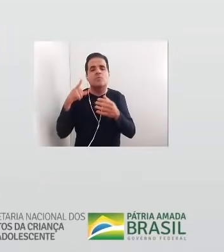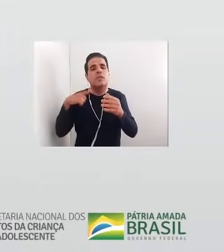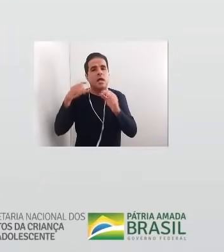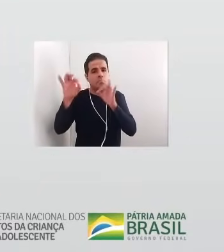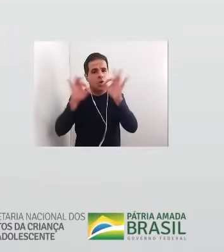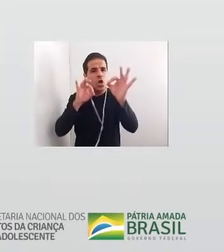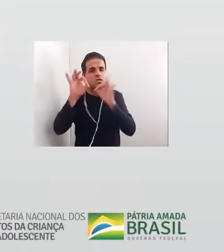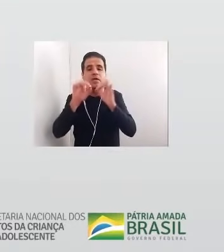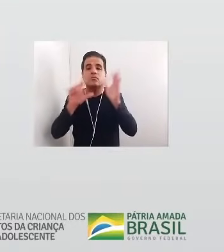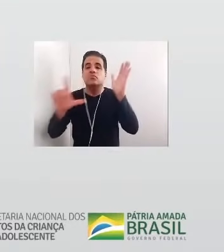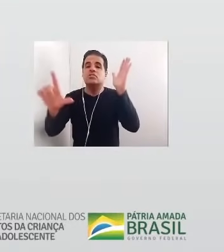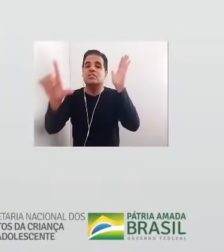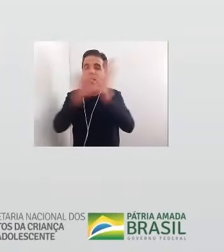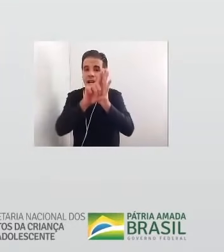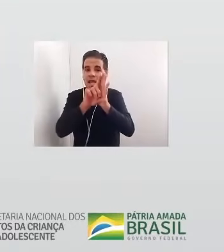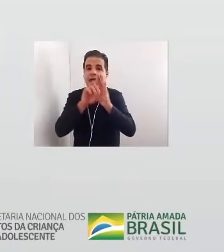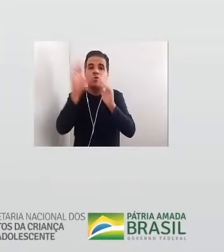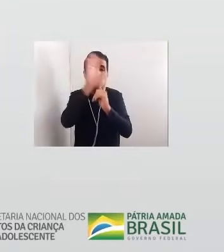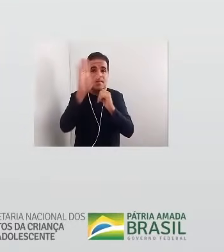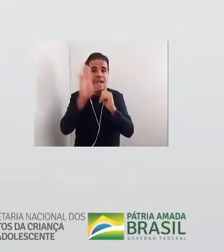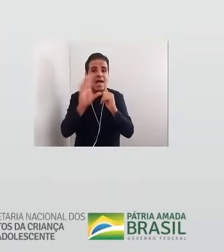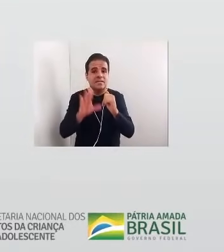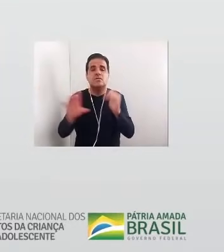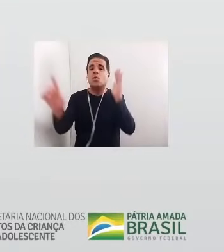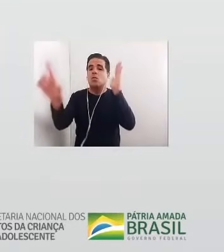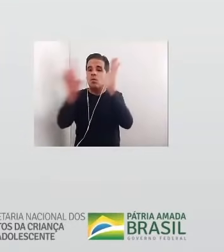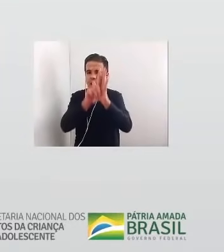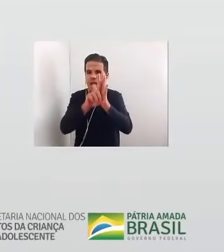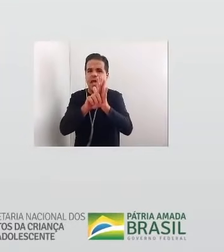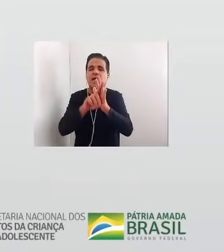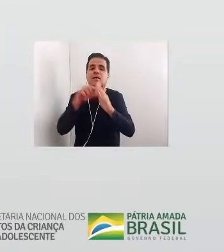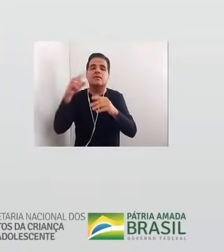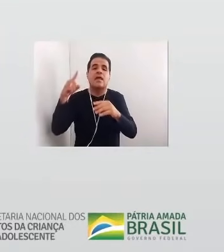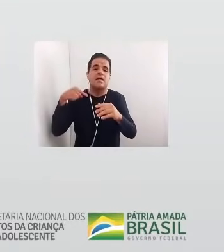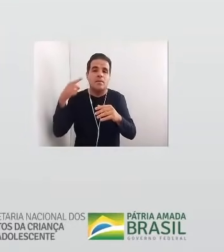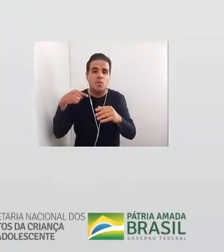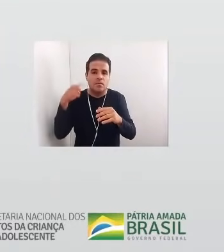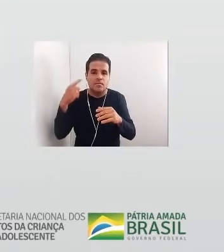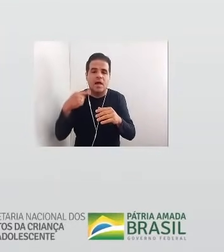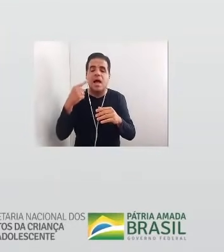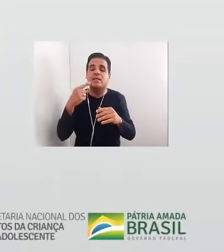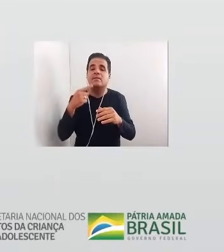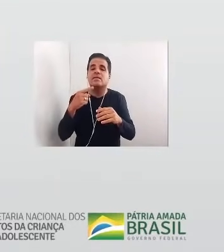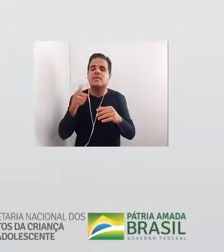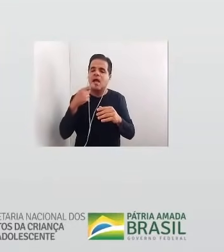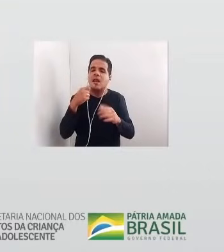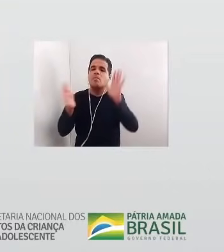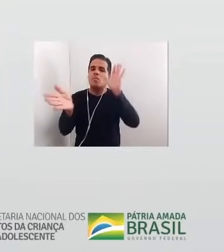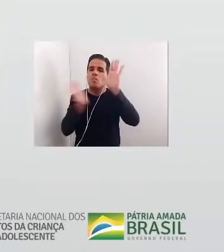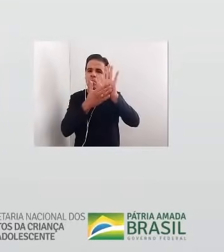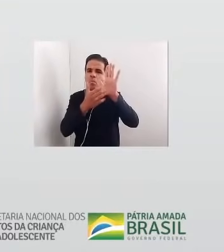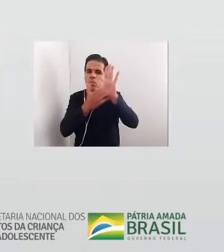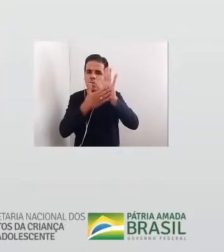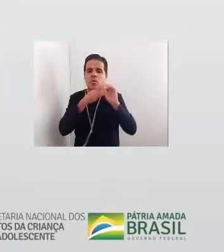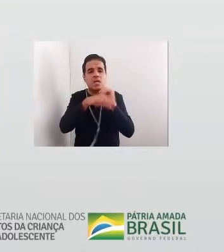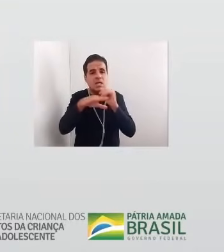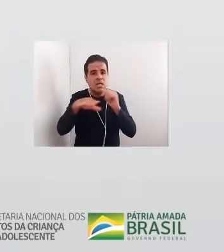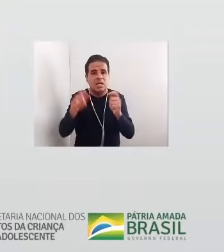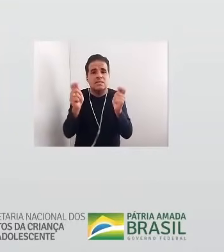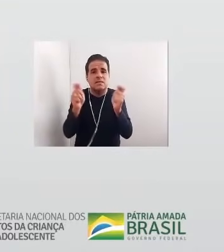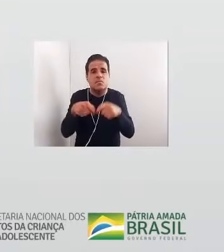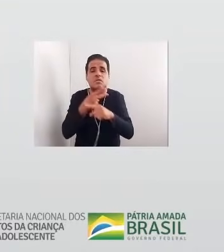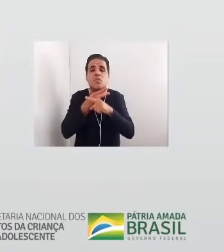lei no Brasil, se não me falha a memória, é um projeto de lei da deputada Érica Cocai, que propõe que crianças possam